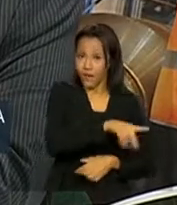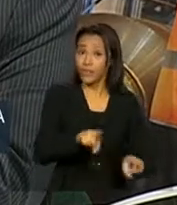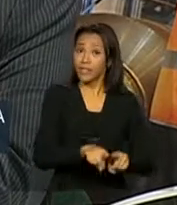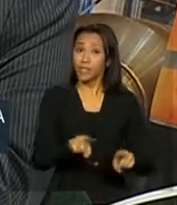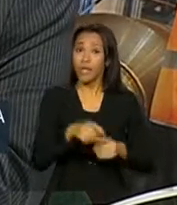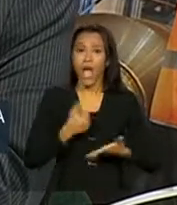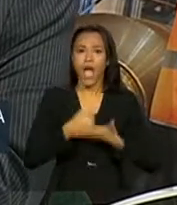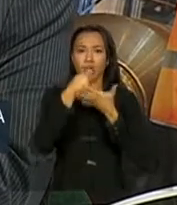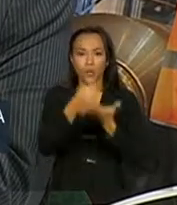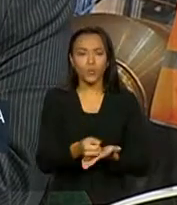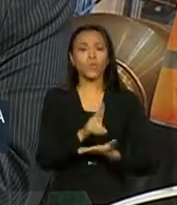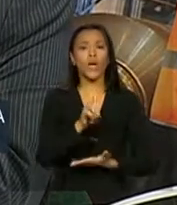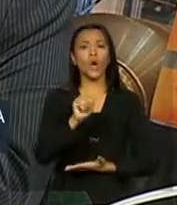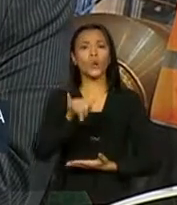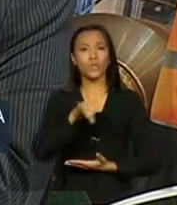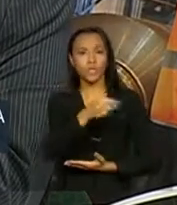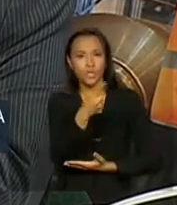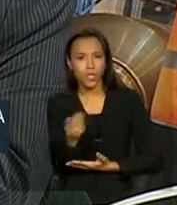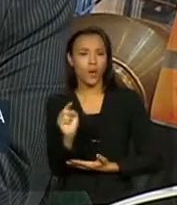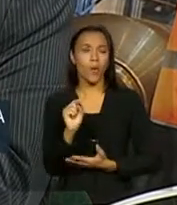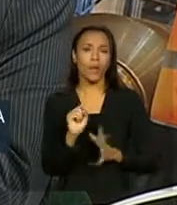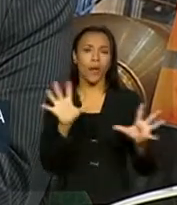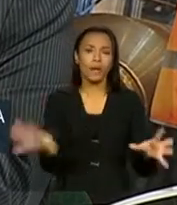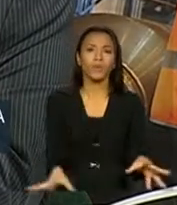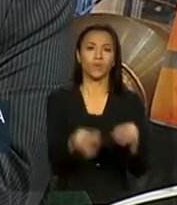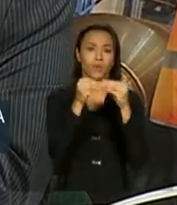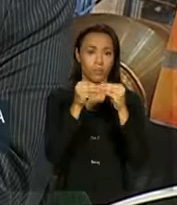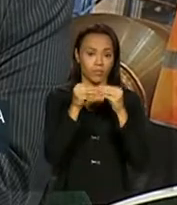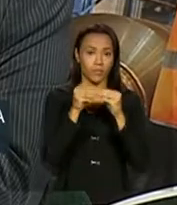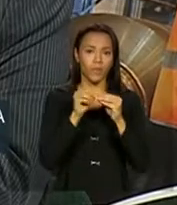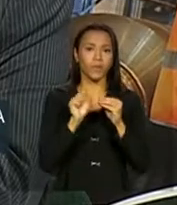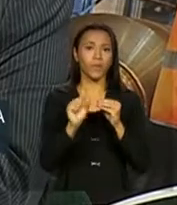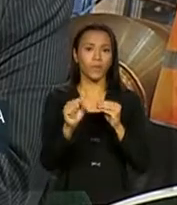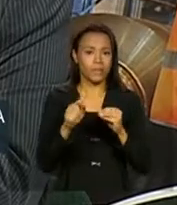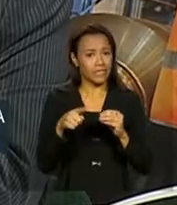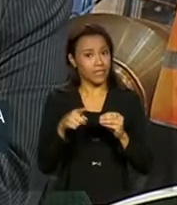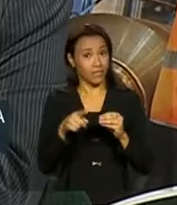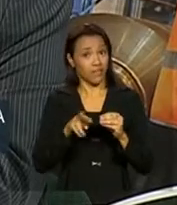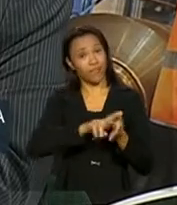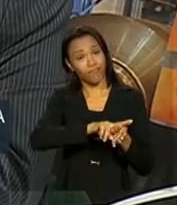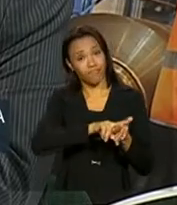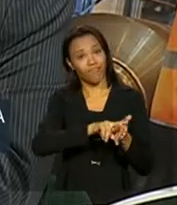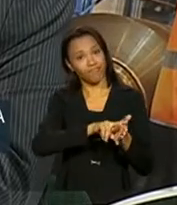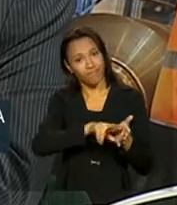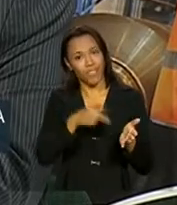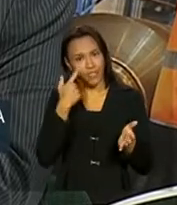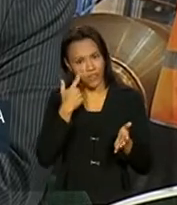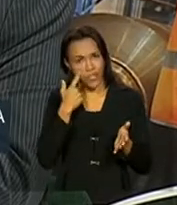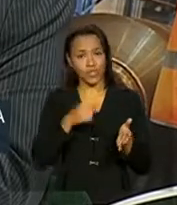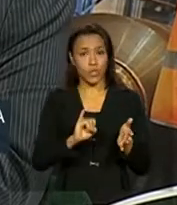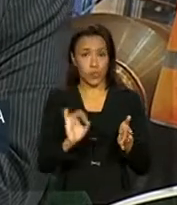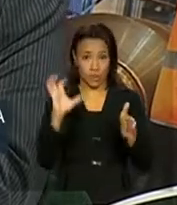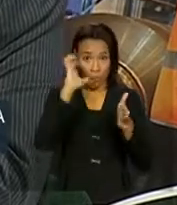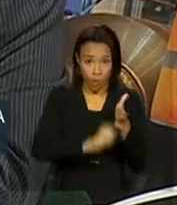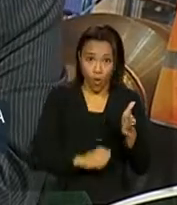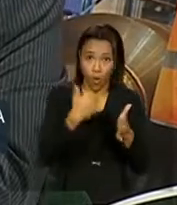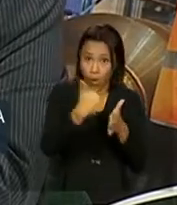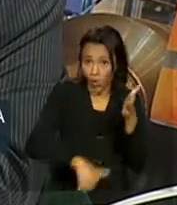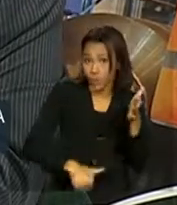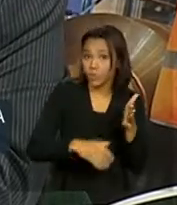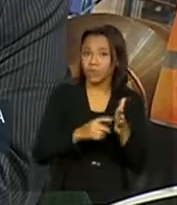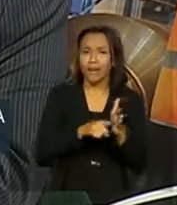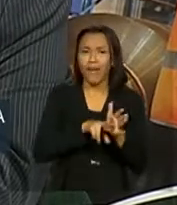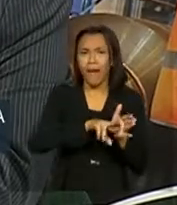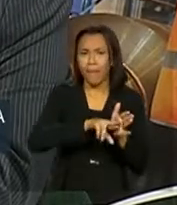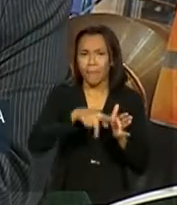ajudar, para complementar as necessidades, já que muitos desses encargos, as funções